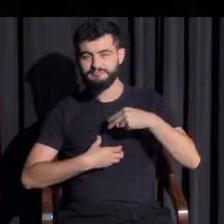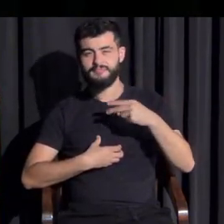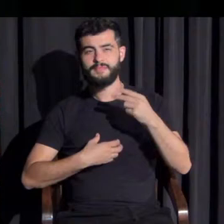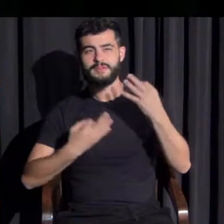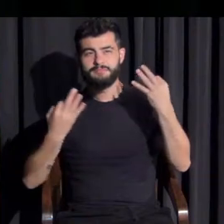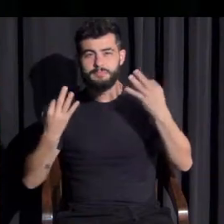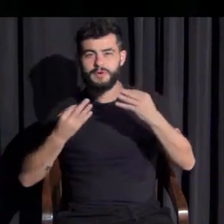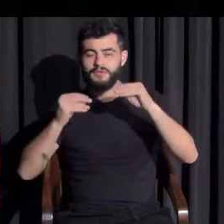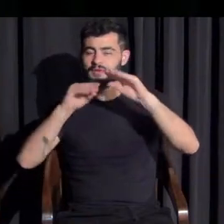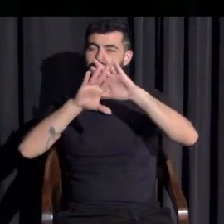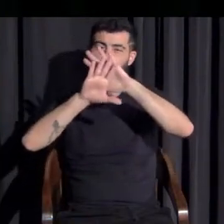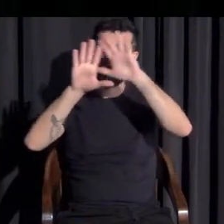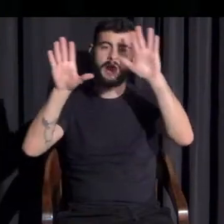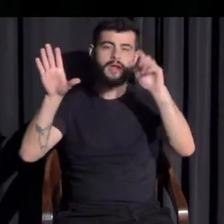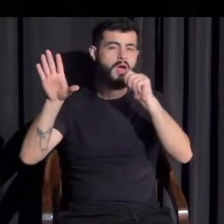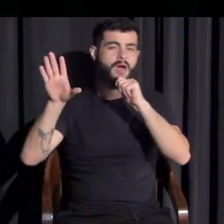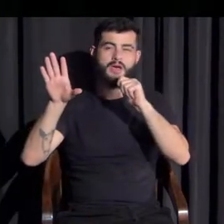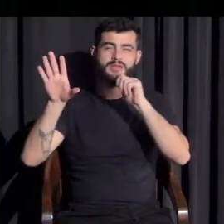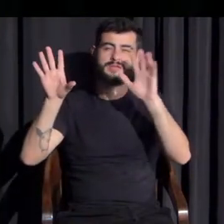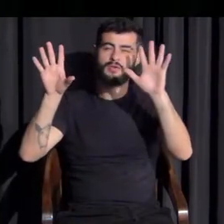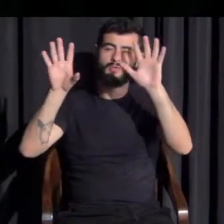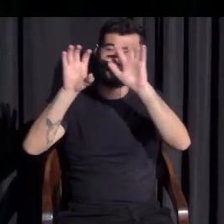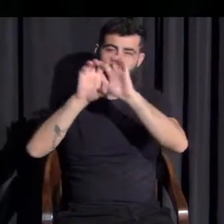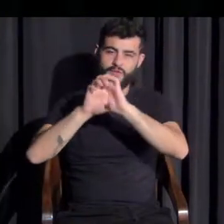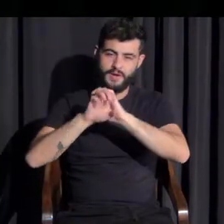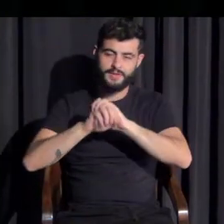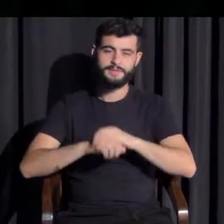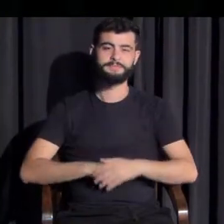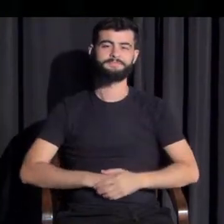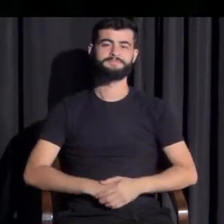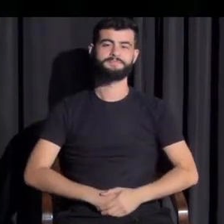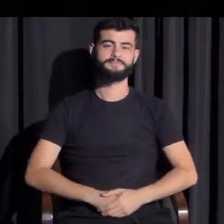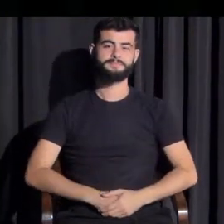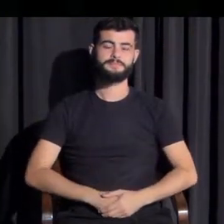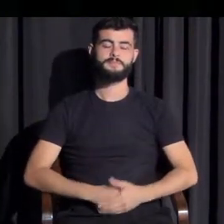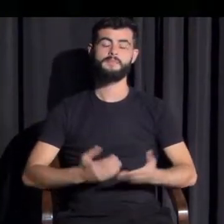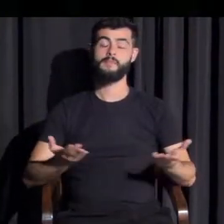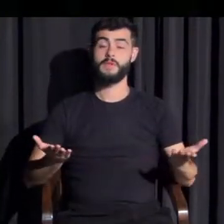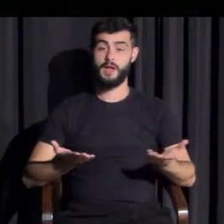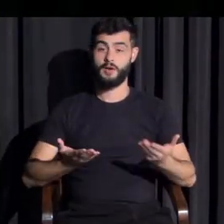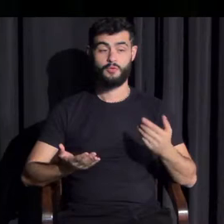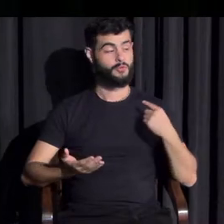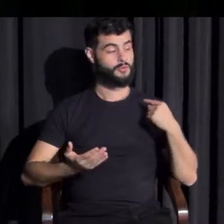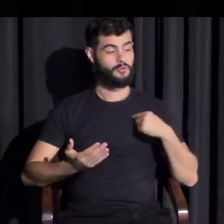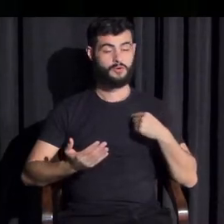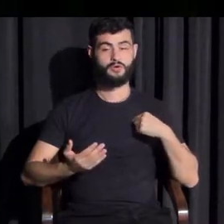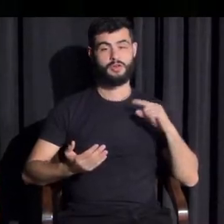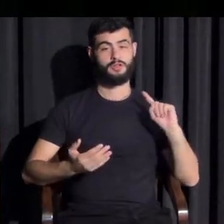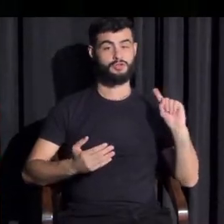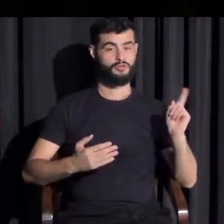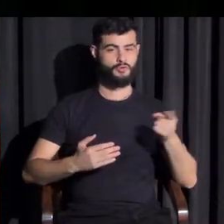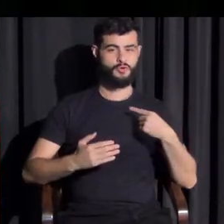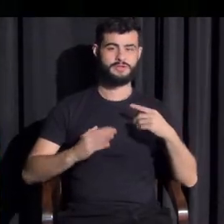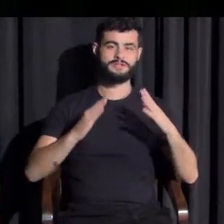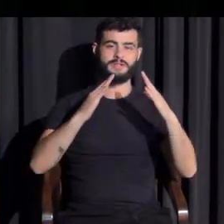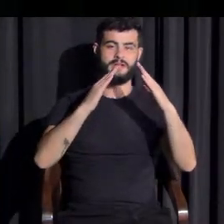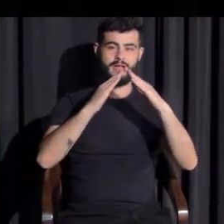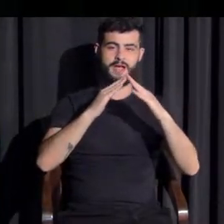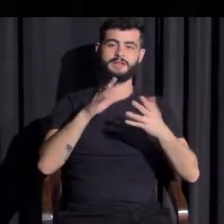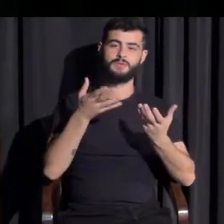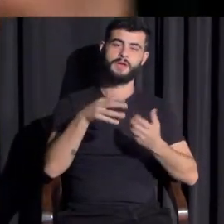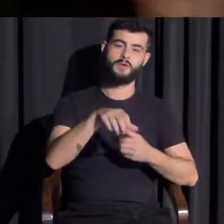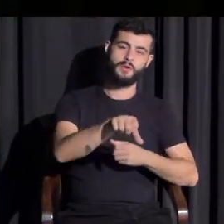risco. Então, eu queria abrir aqui a porta da casa, da nossa casa, para